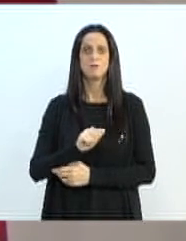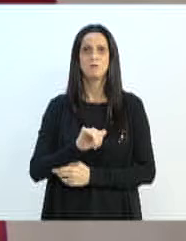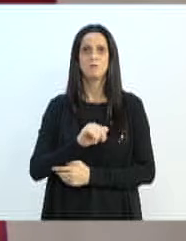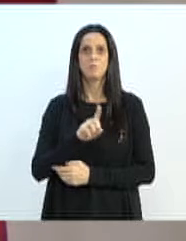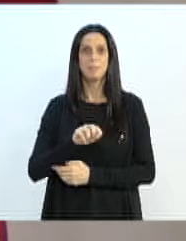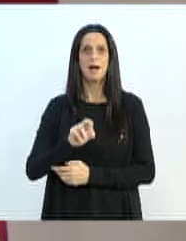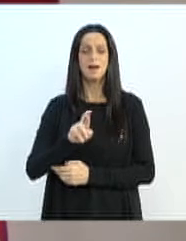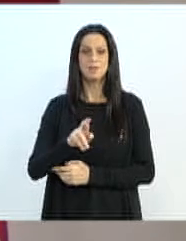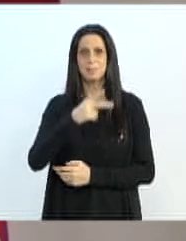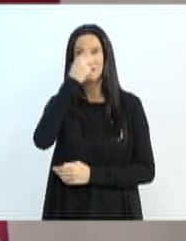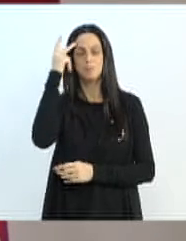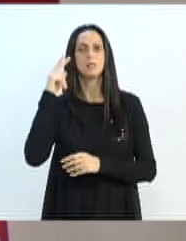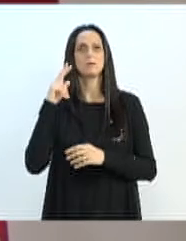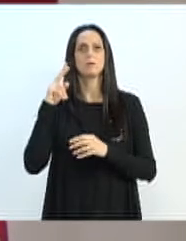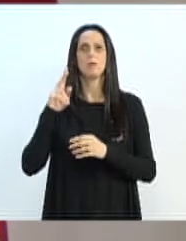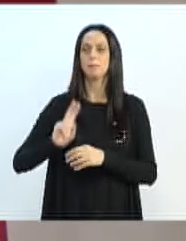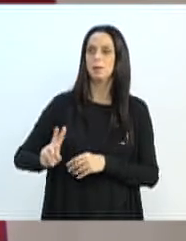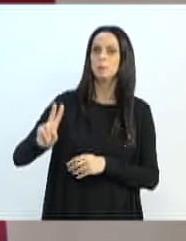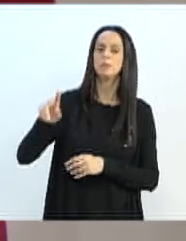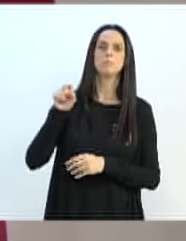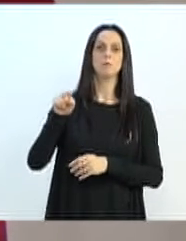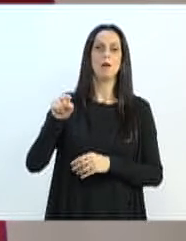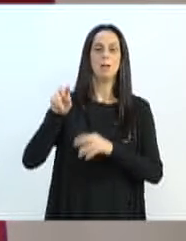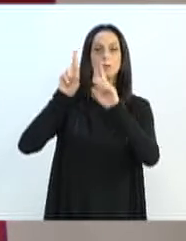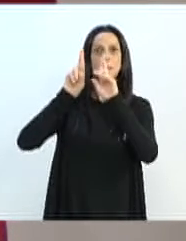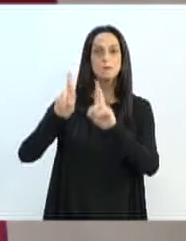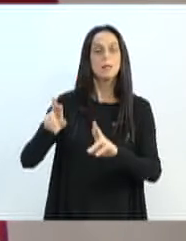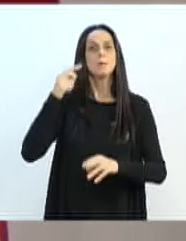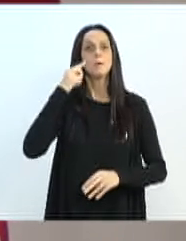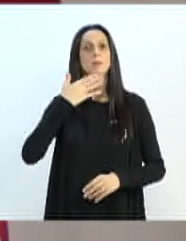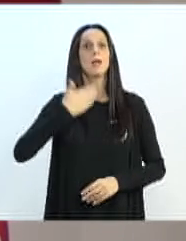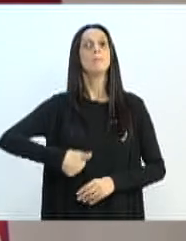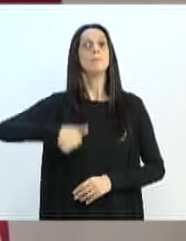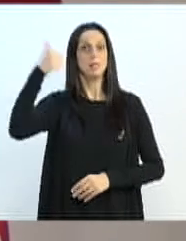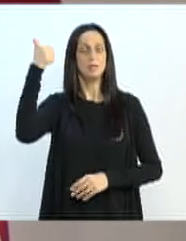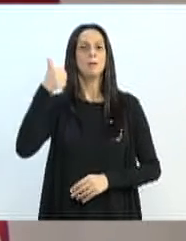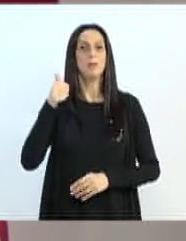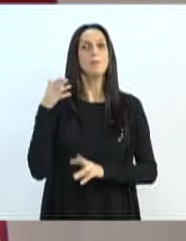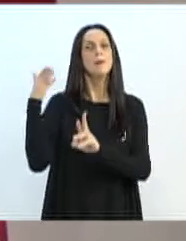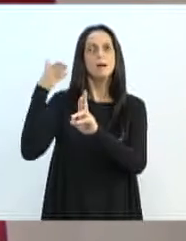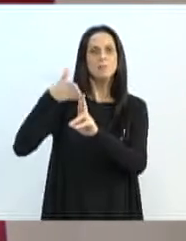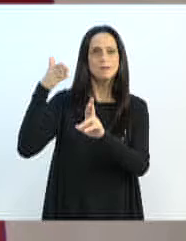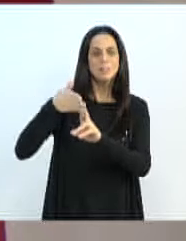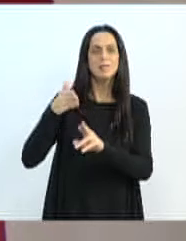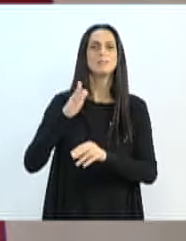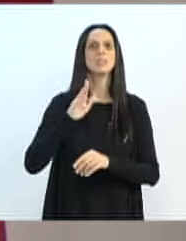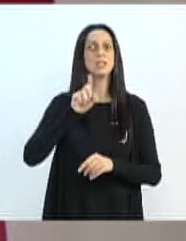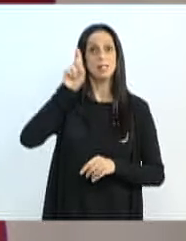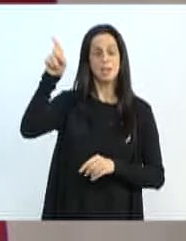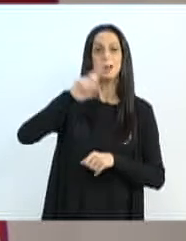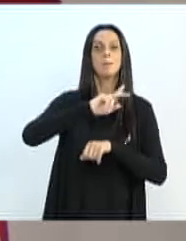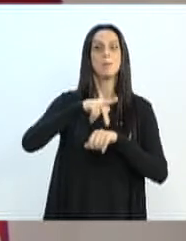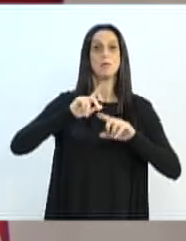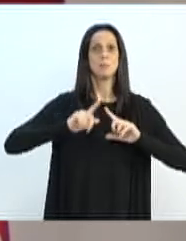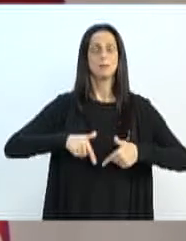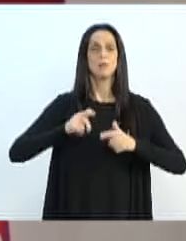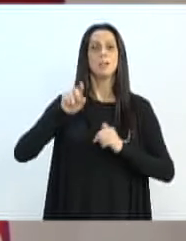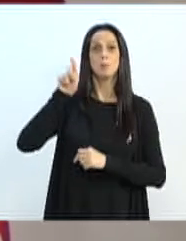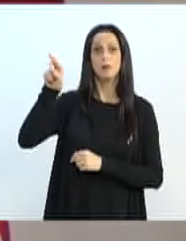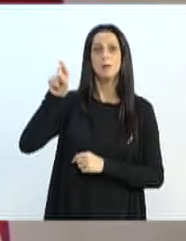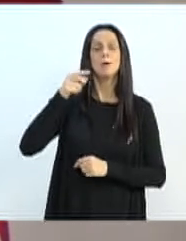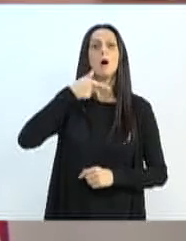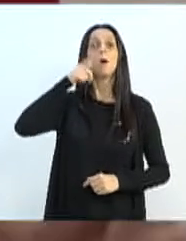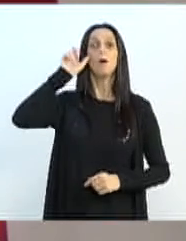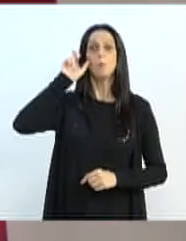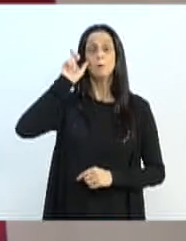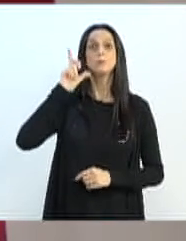muito respeitada em todo o mundo, como uma das melhores vacinas de referência, que foi aplicada em Israel, somente no dia de ontem